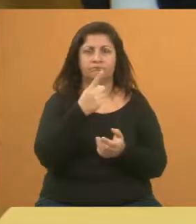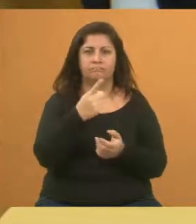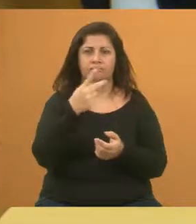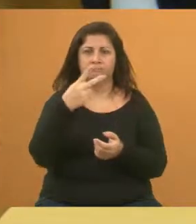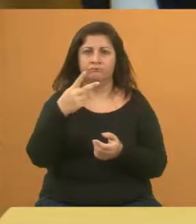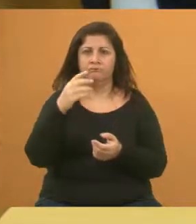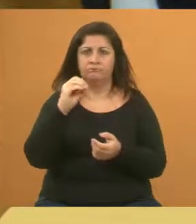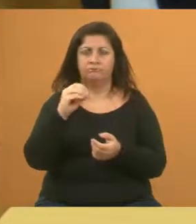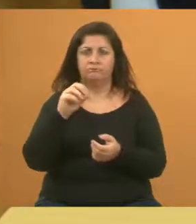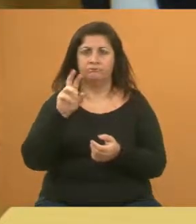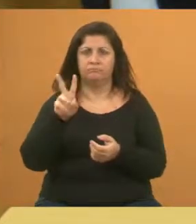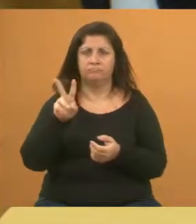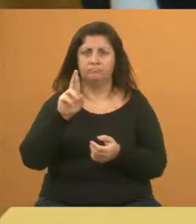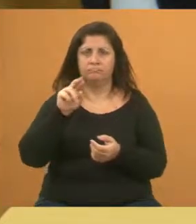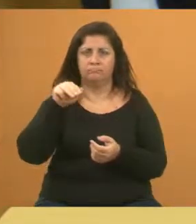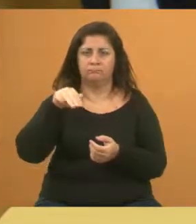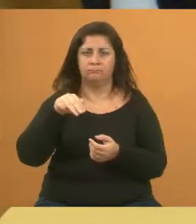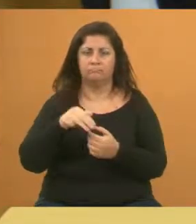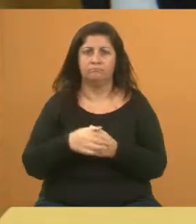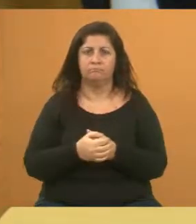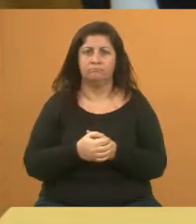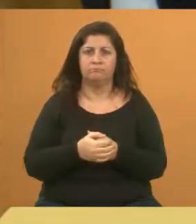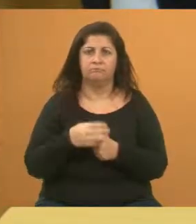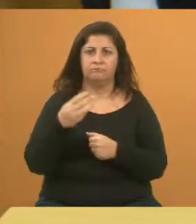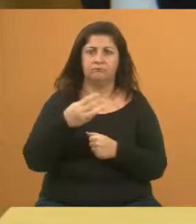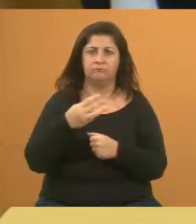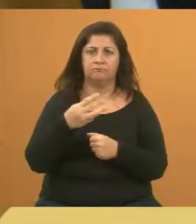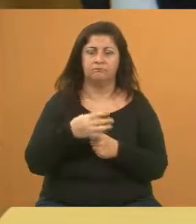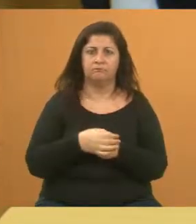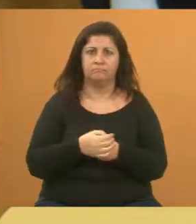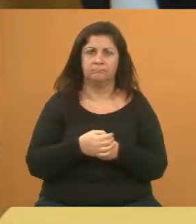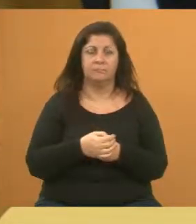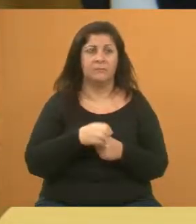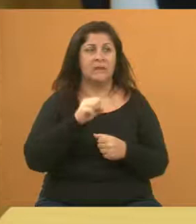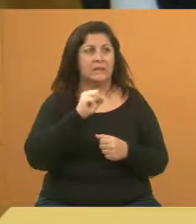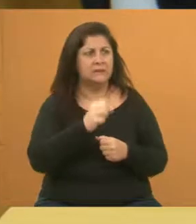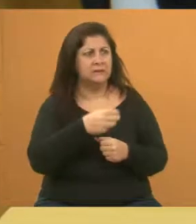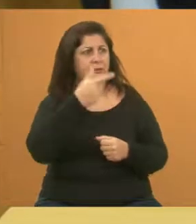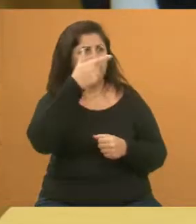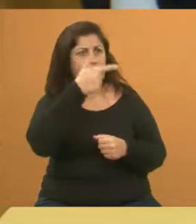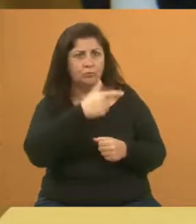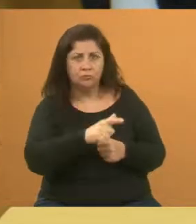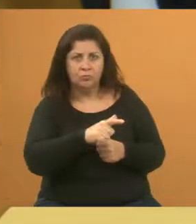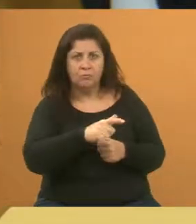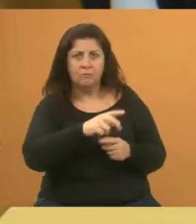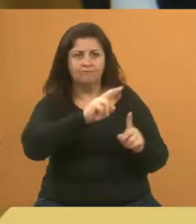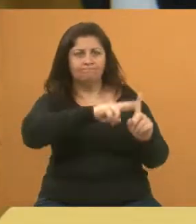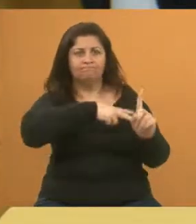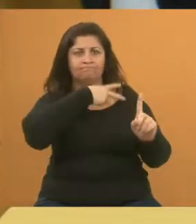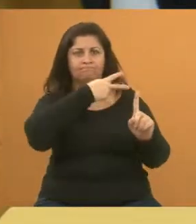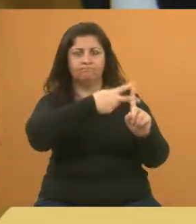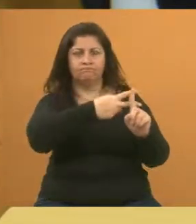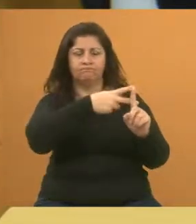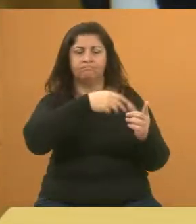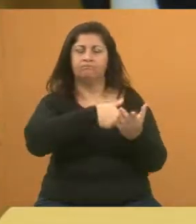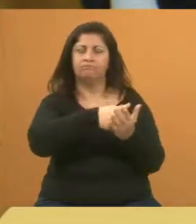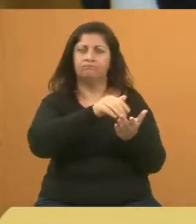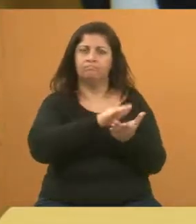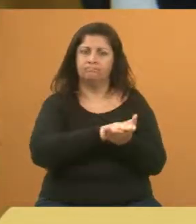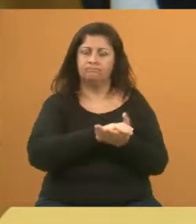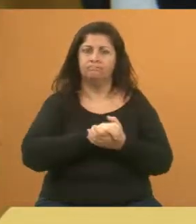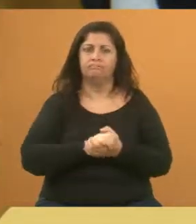120 VRMs. Terceiro, na terceira autuação, multa no dobro do valor correspondente à